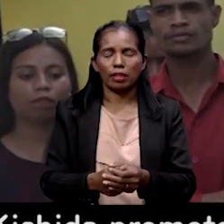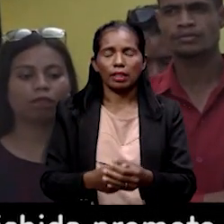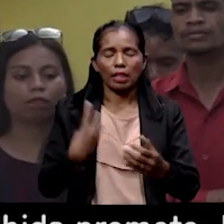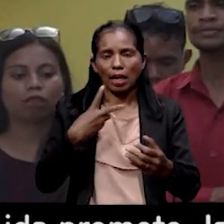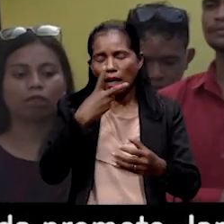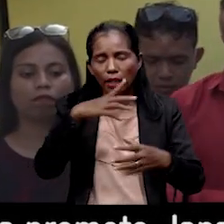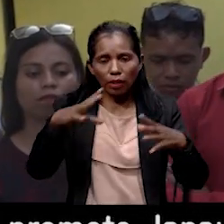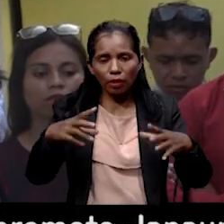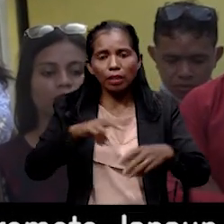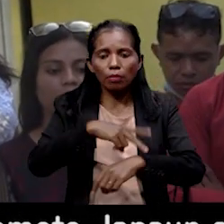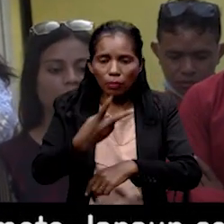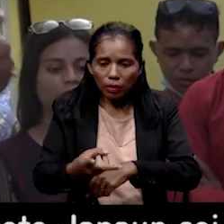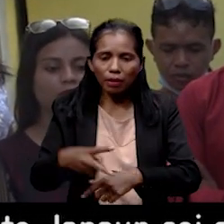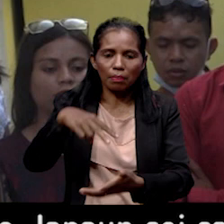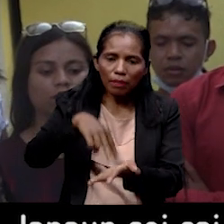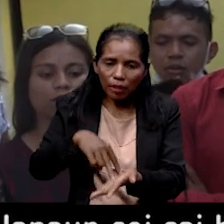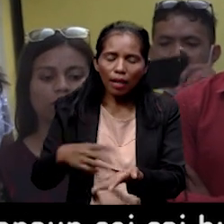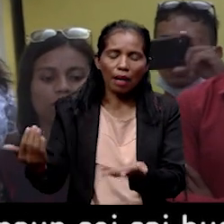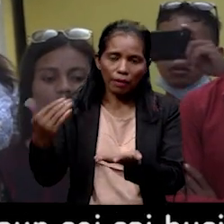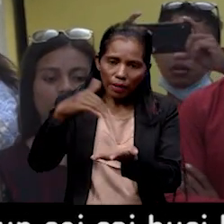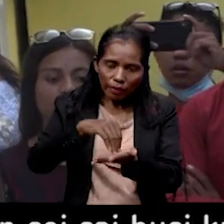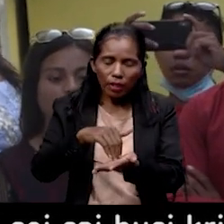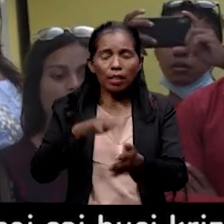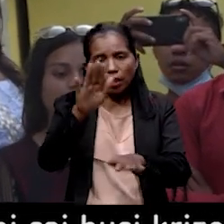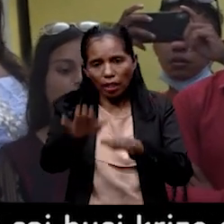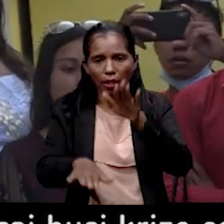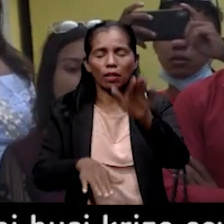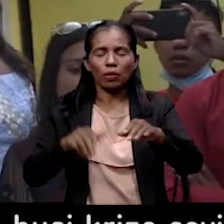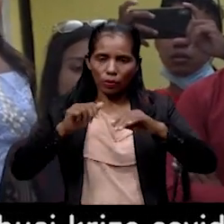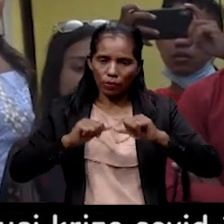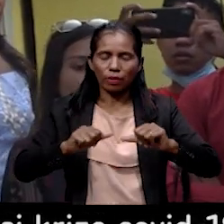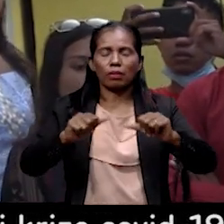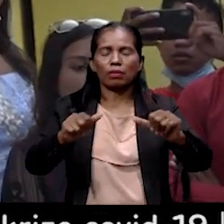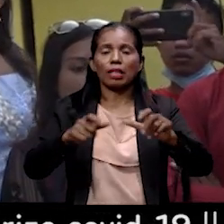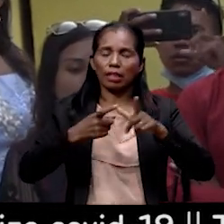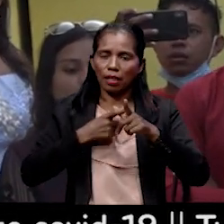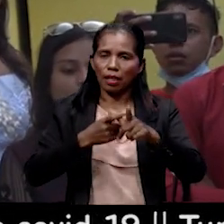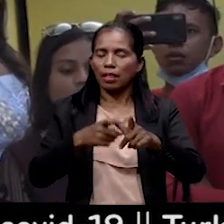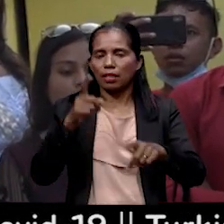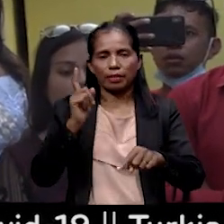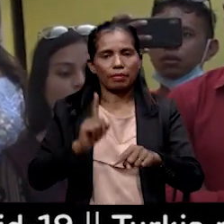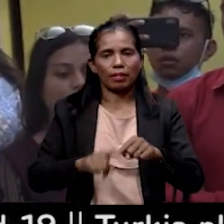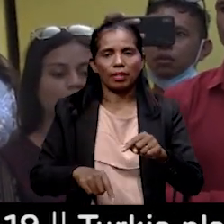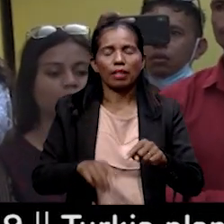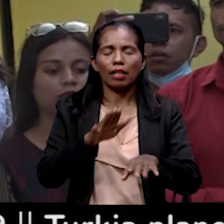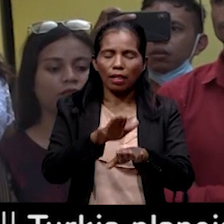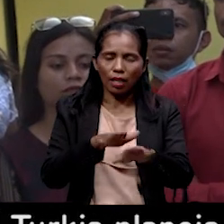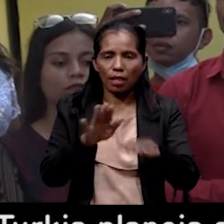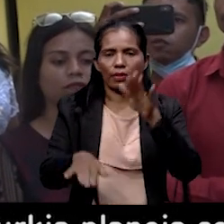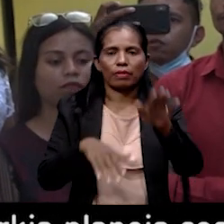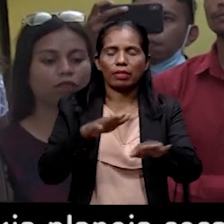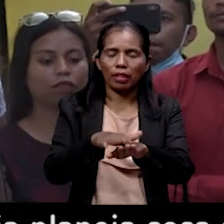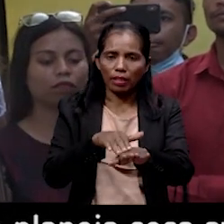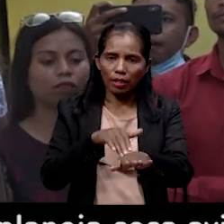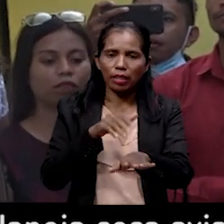e de mono dia de Amri vale, lá vale, lá vale. Halai, da dia, lá o nenê,